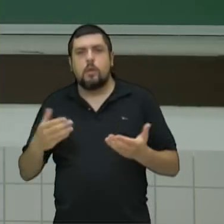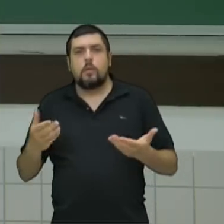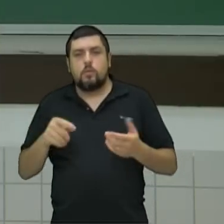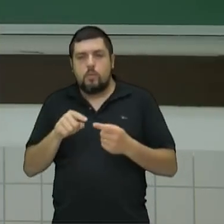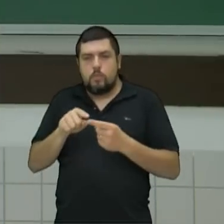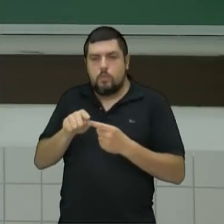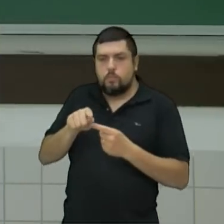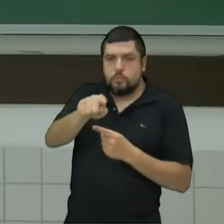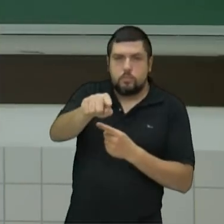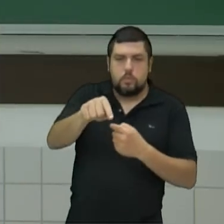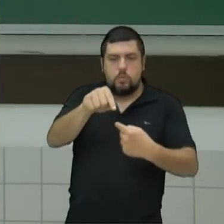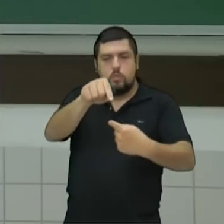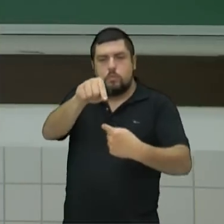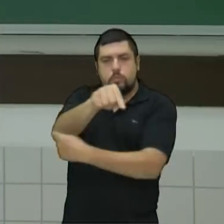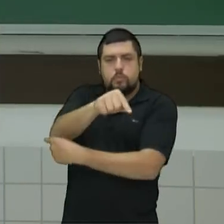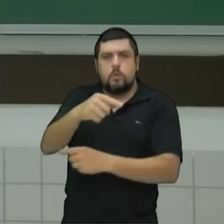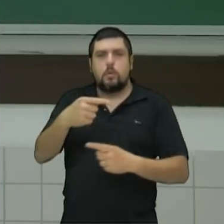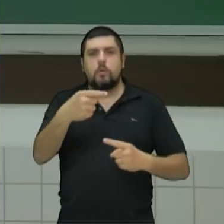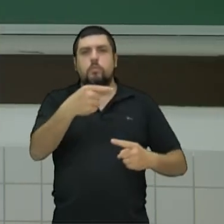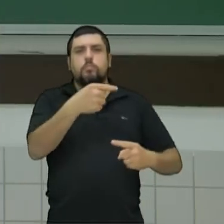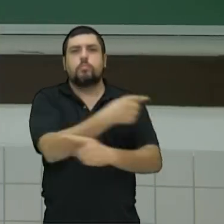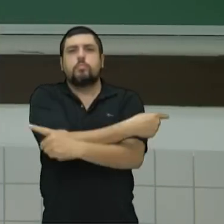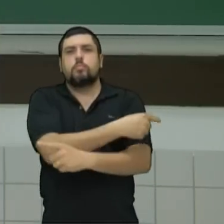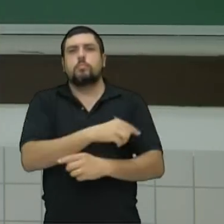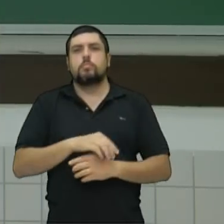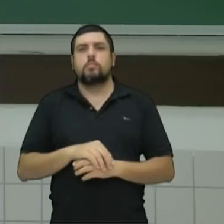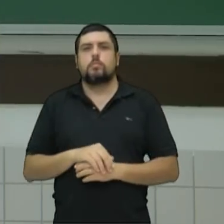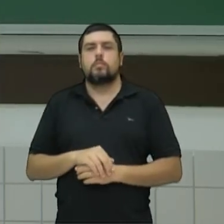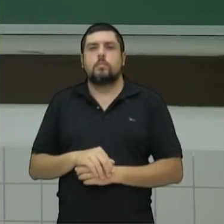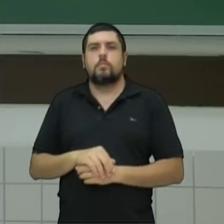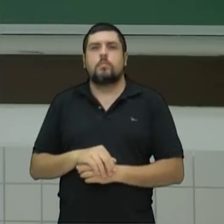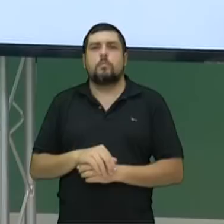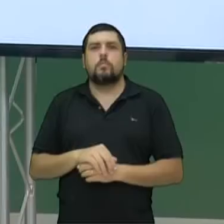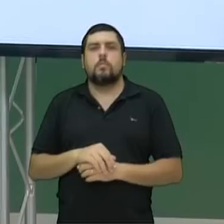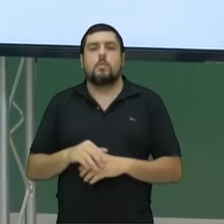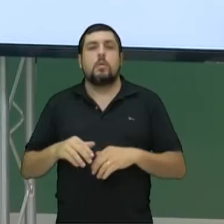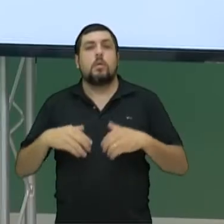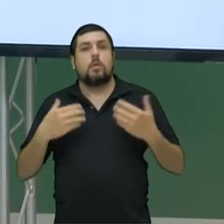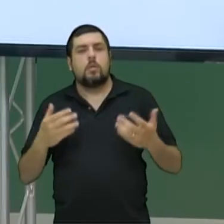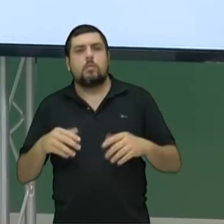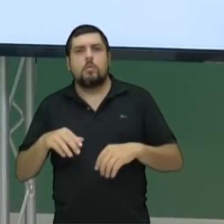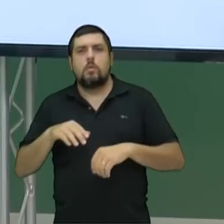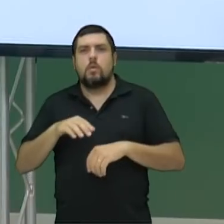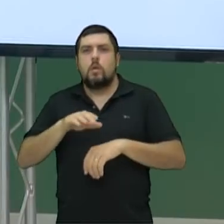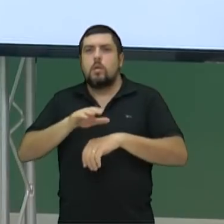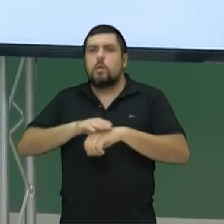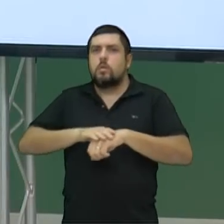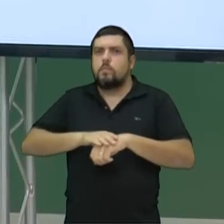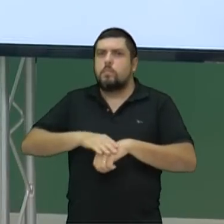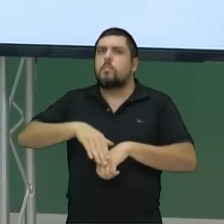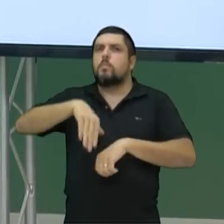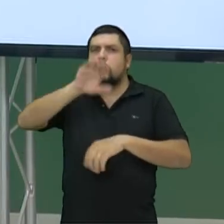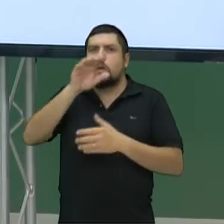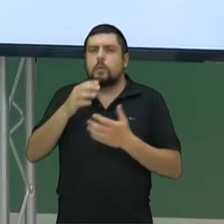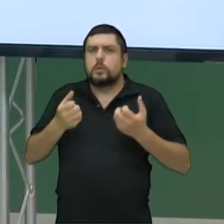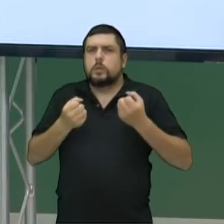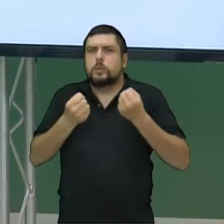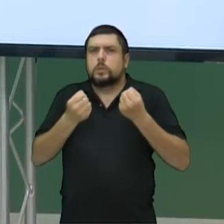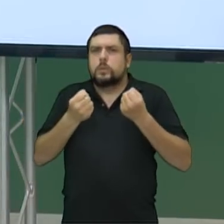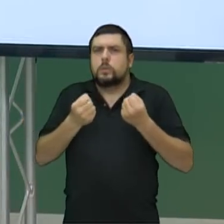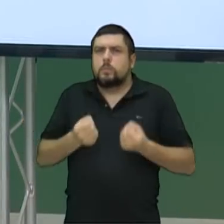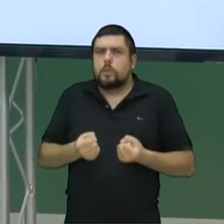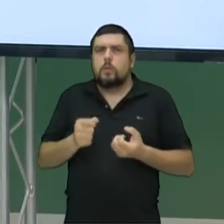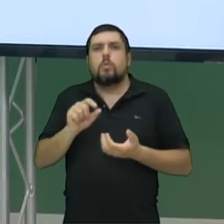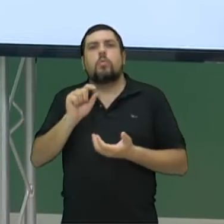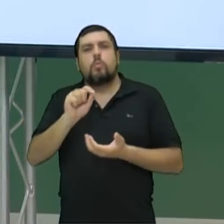mesma intensidade, certo? Obviamente, quem que seria o mais com a maior massa, terá uma aceleração menor, né? Aí vai